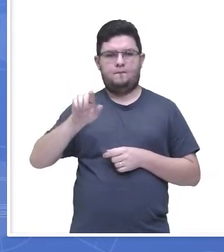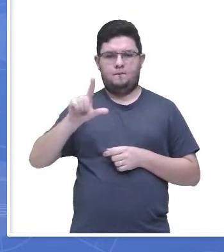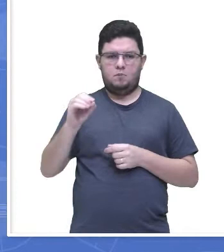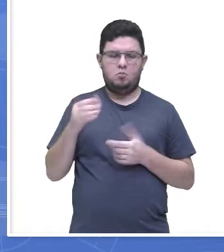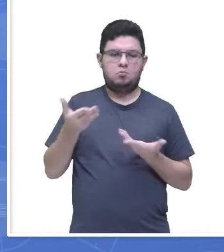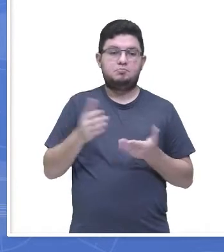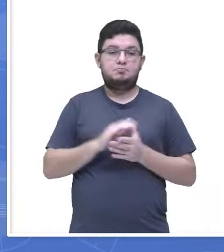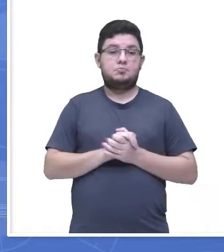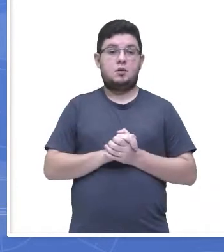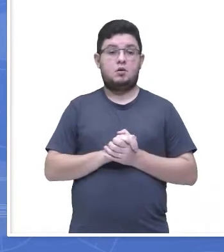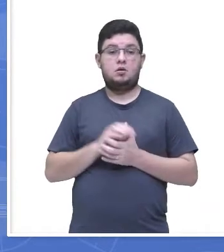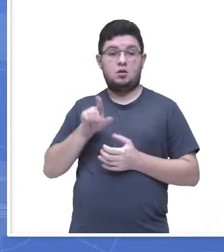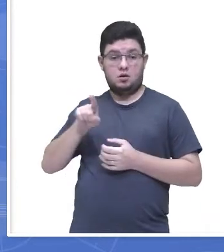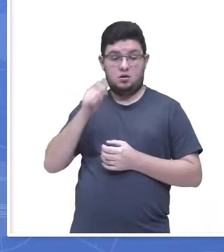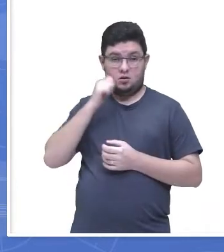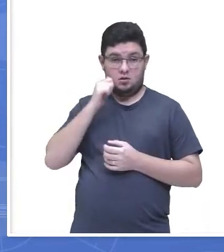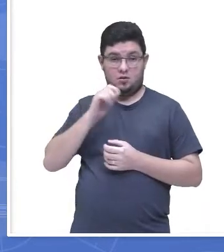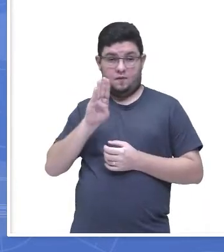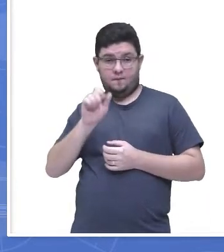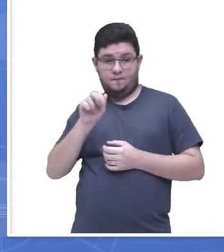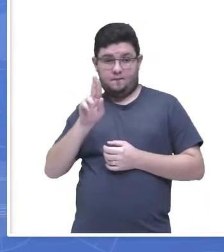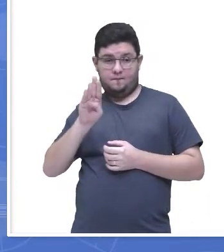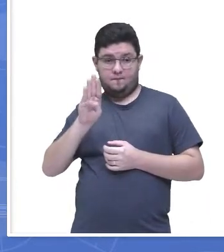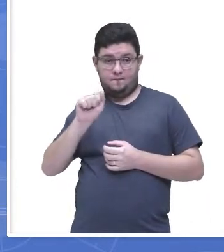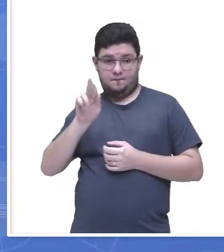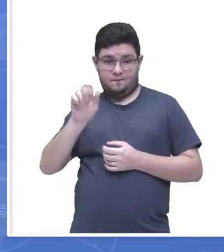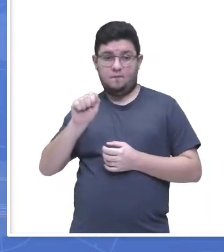Eva. Parabéns, Rio Preto da Eva, pela participação.